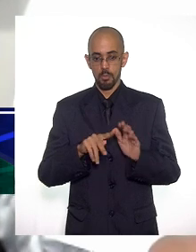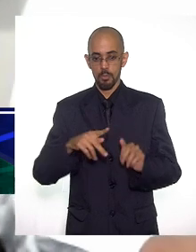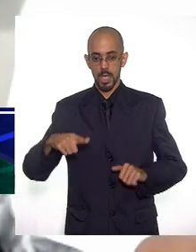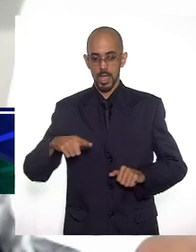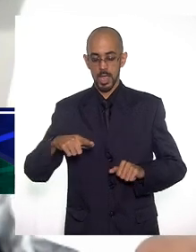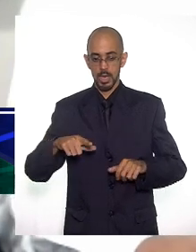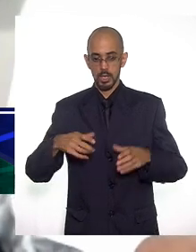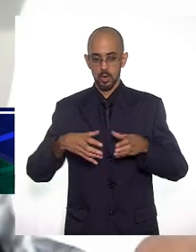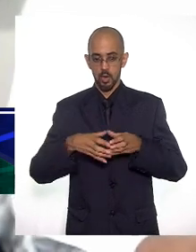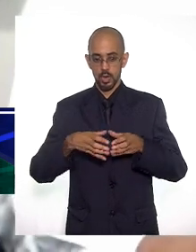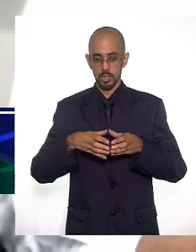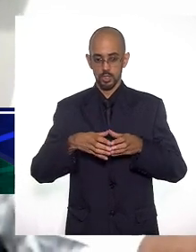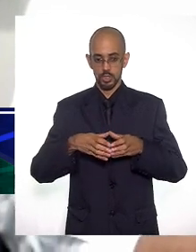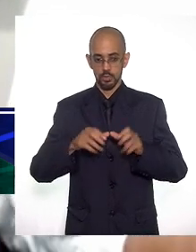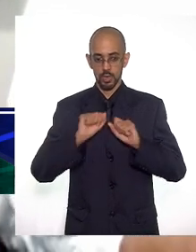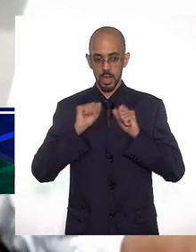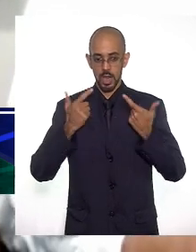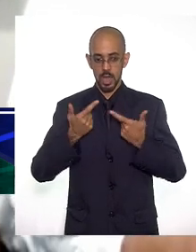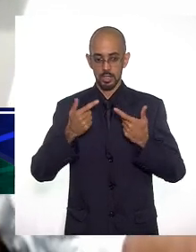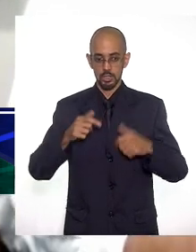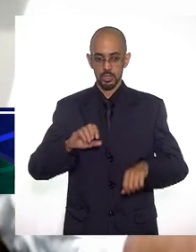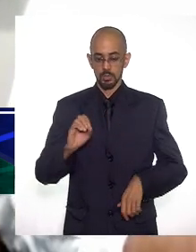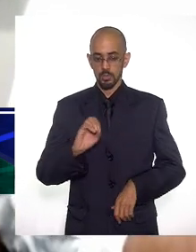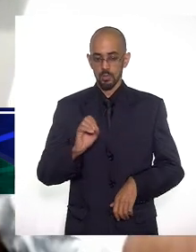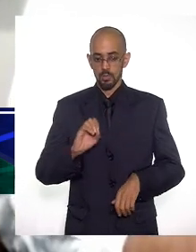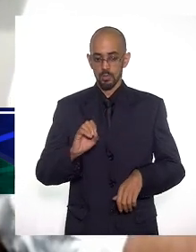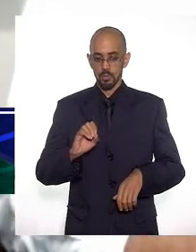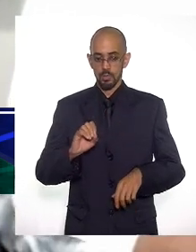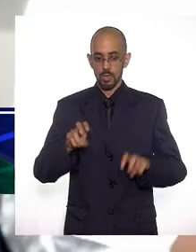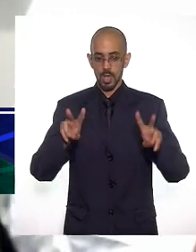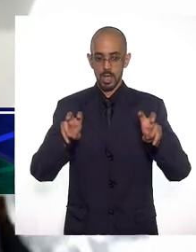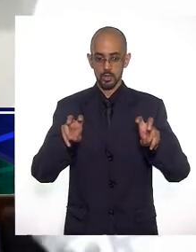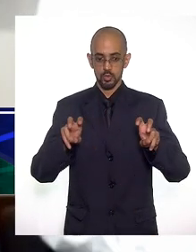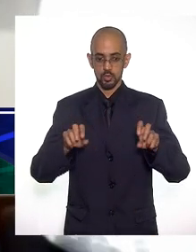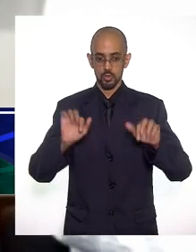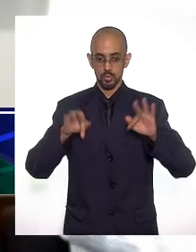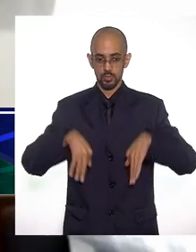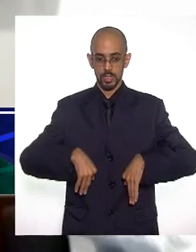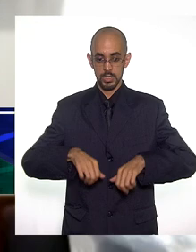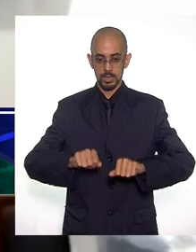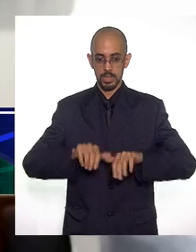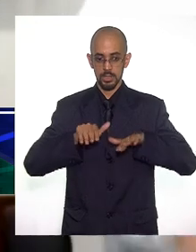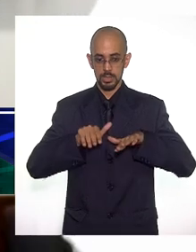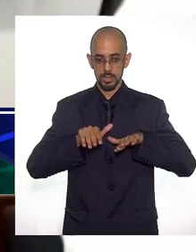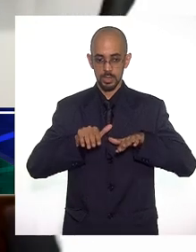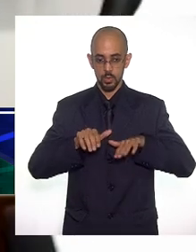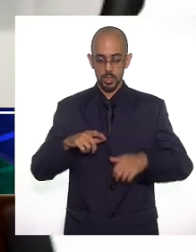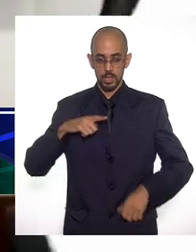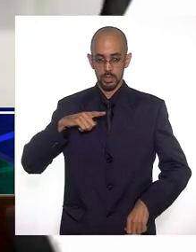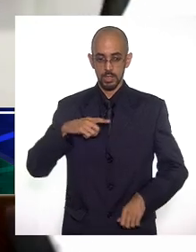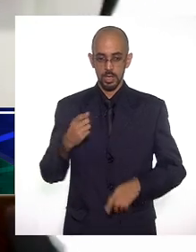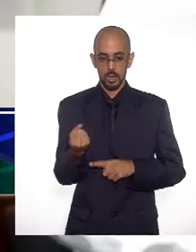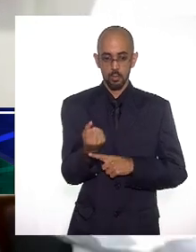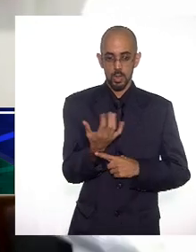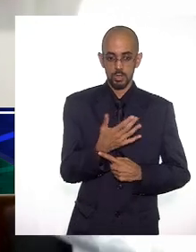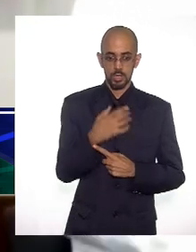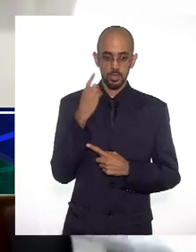Legislativa. Nada mais a tratar na primeira sessão extraordinária do dia, mesmo está encerrado. Havendo o número legal sobre